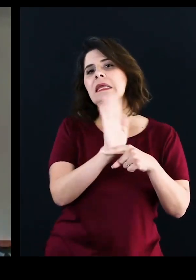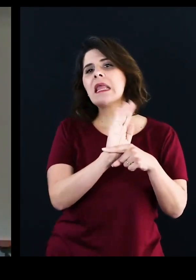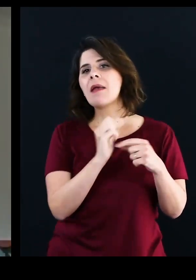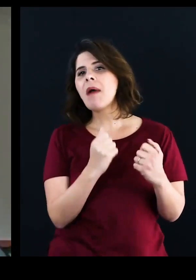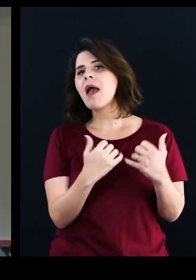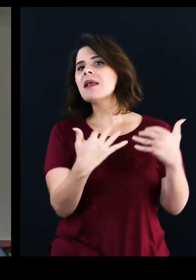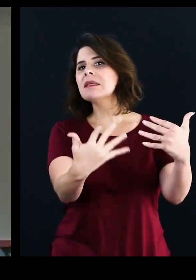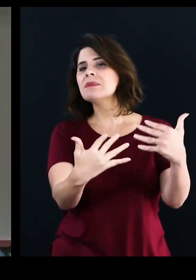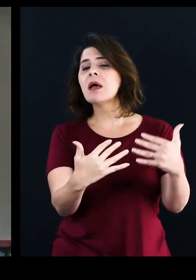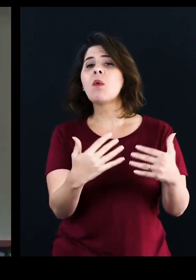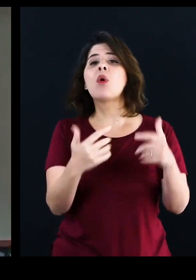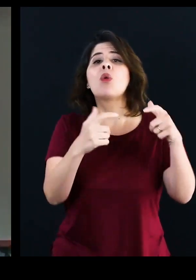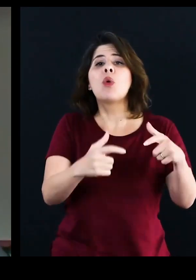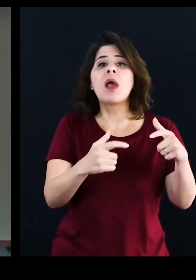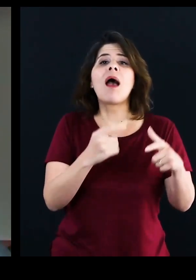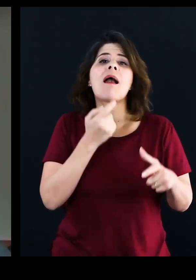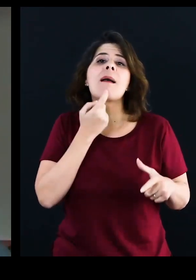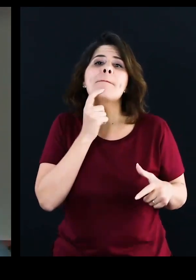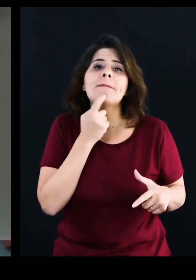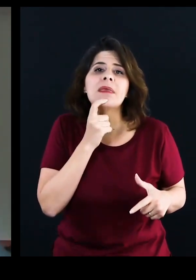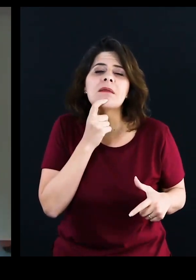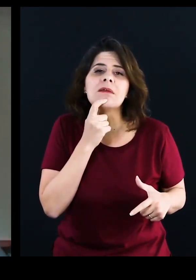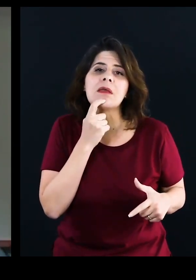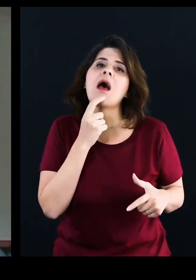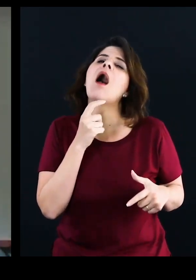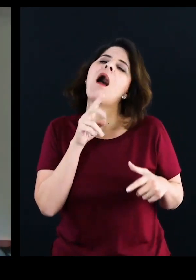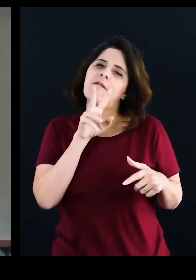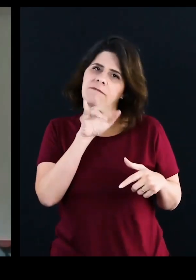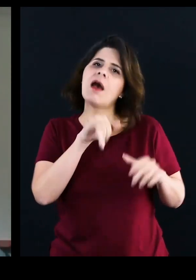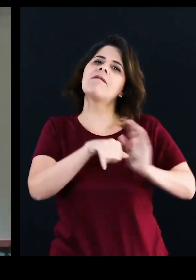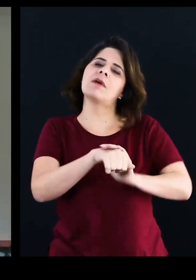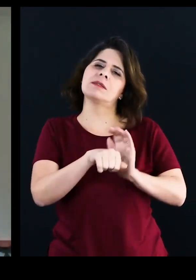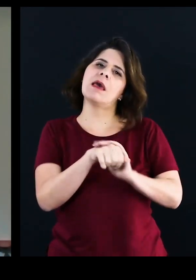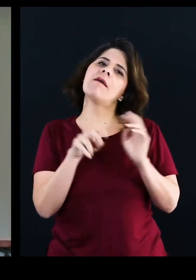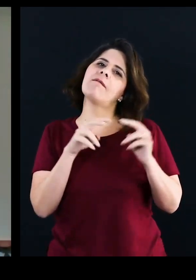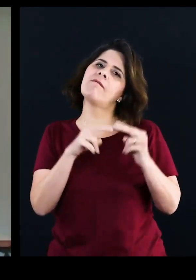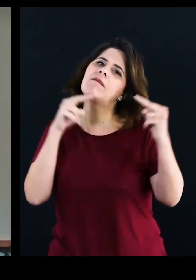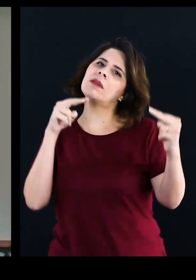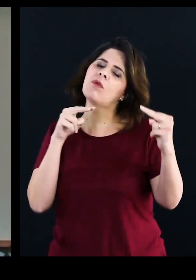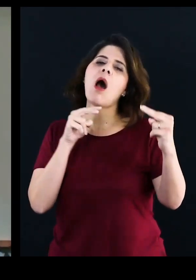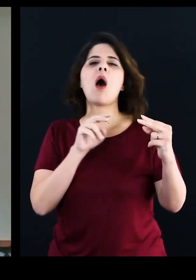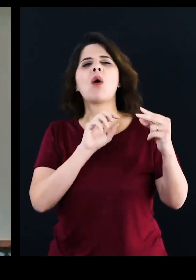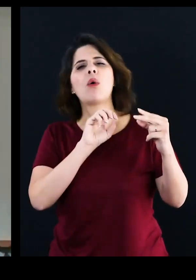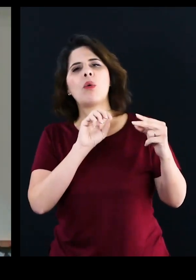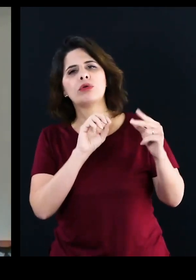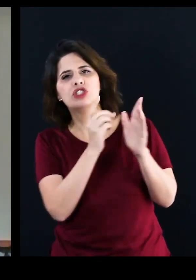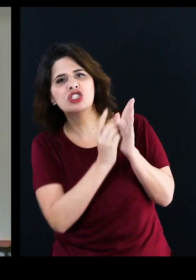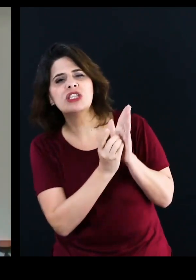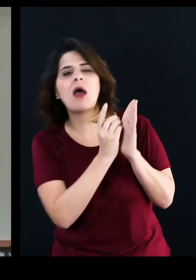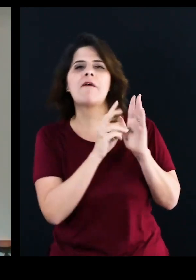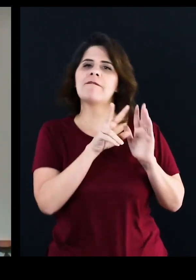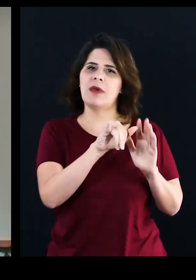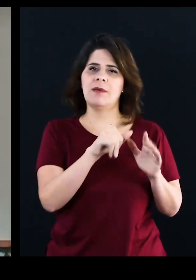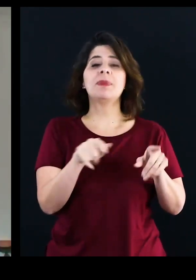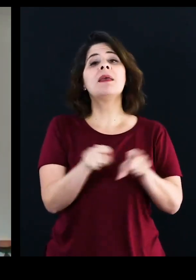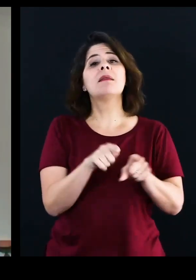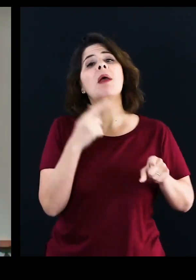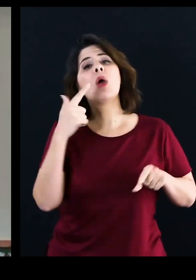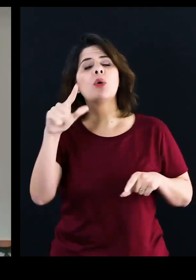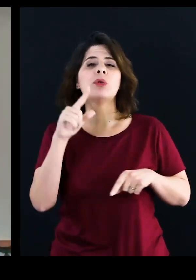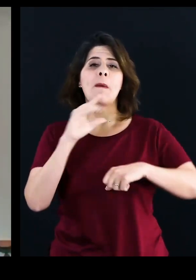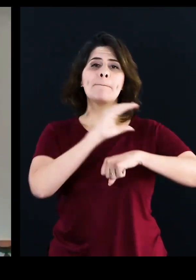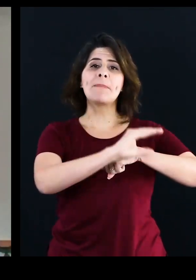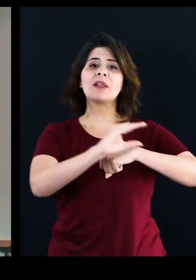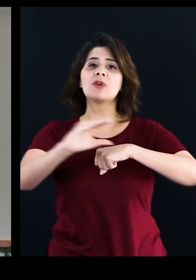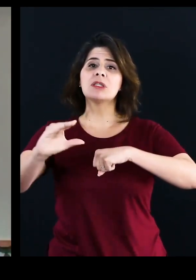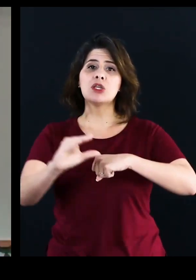digitalmente. Nós temos uma parceria, como o Hugo disse, nós tentamos manter todos os nossos patrocínios ativos na medida do possível.